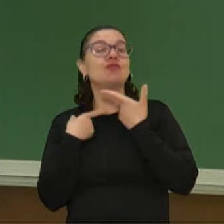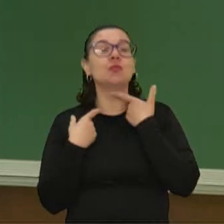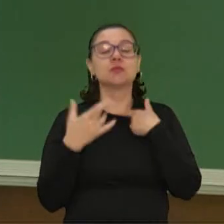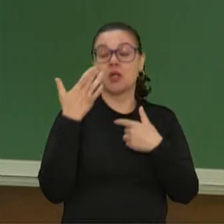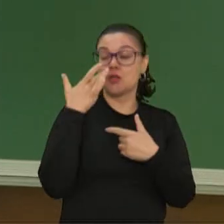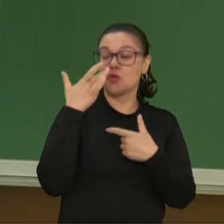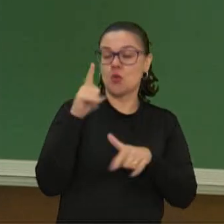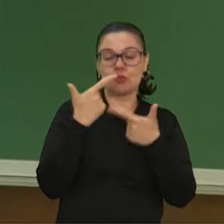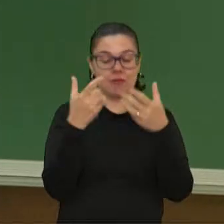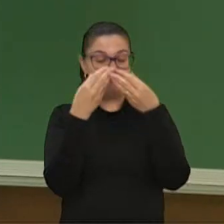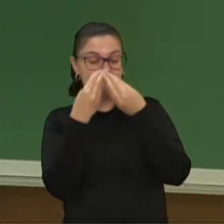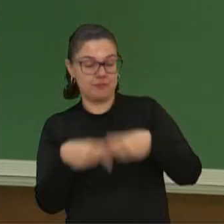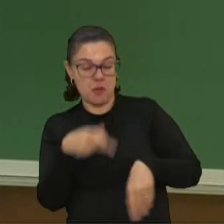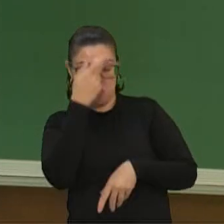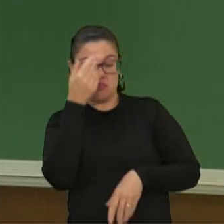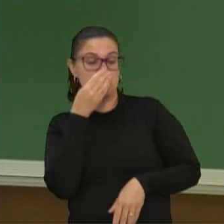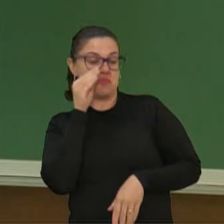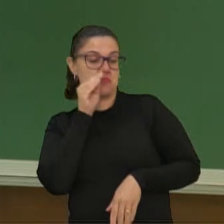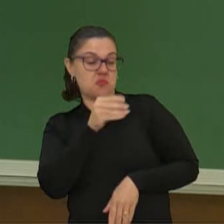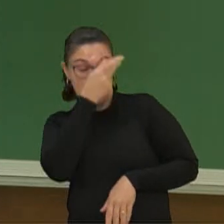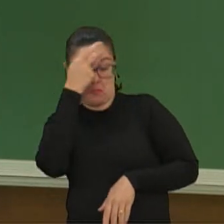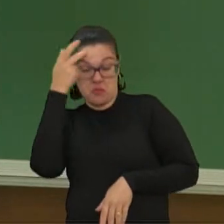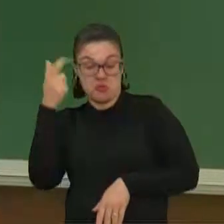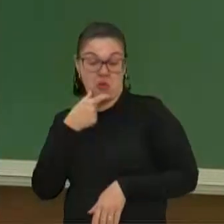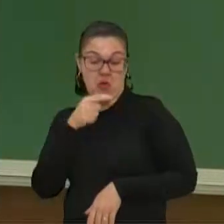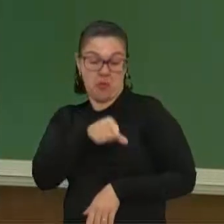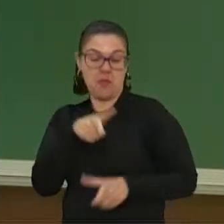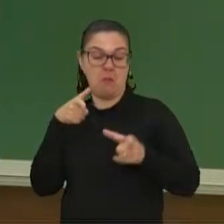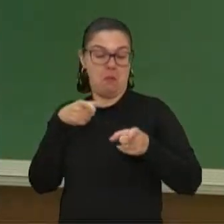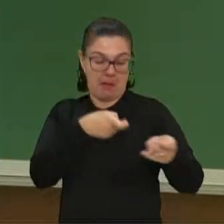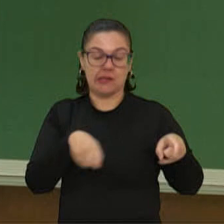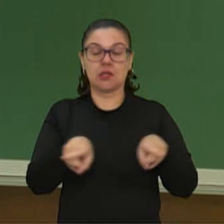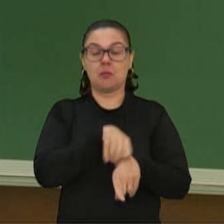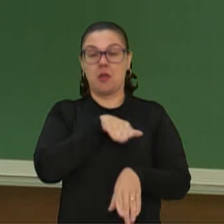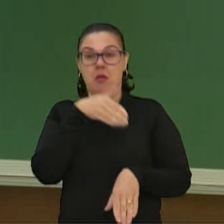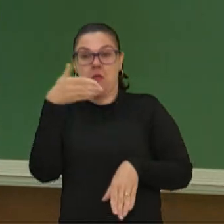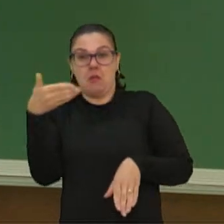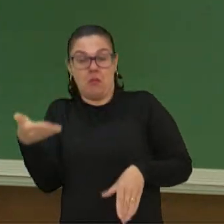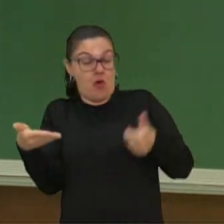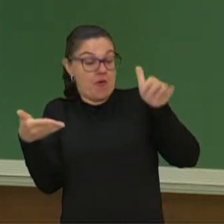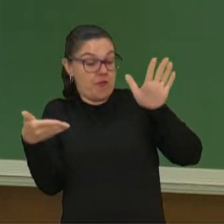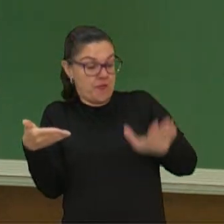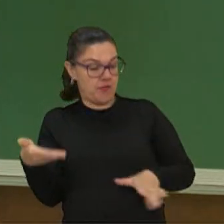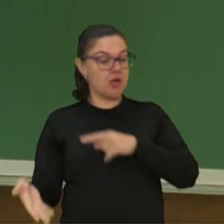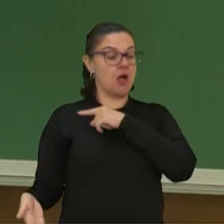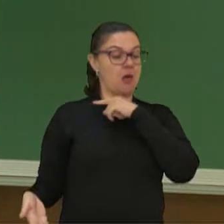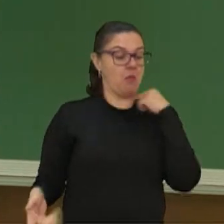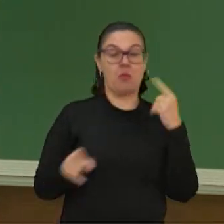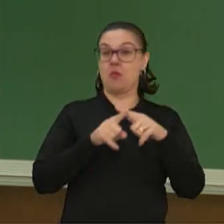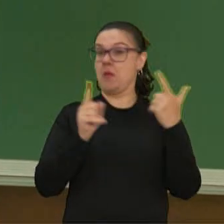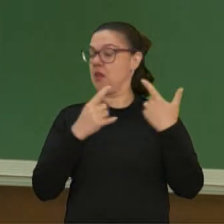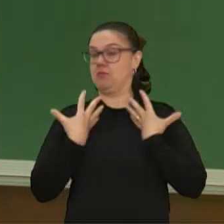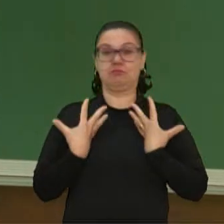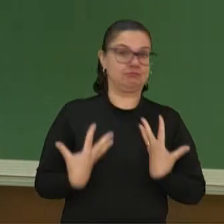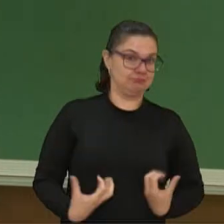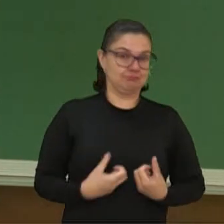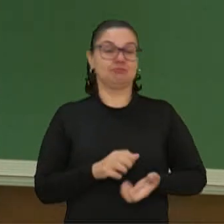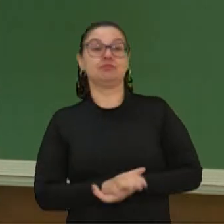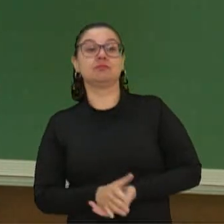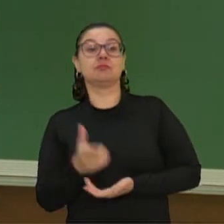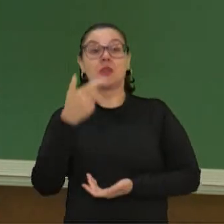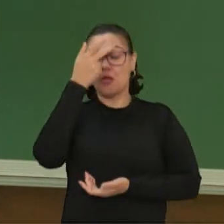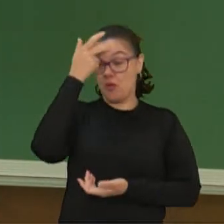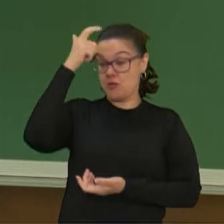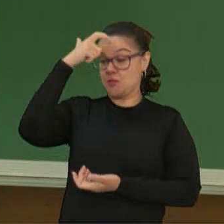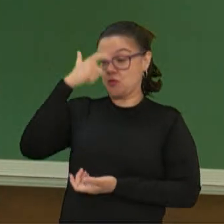e por ela subjugados, os homens matam-se e morrem, ficam mortos, mas não fartos. Os homens